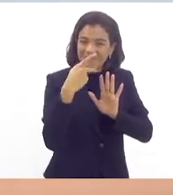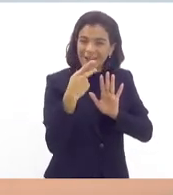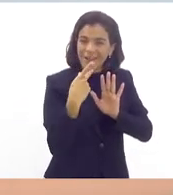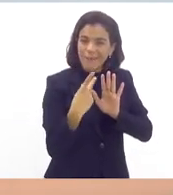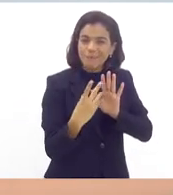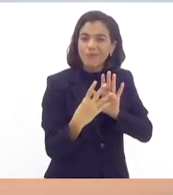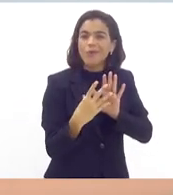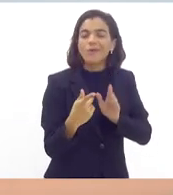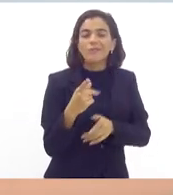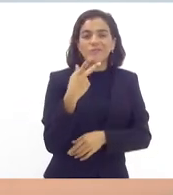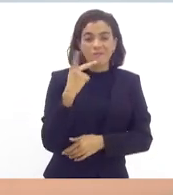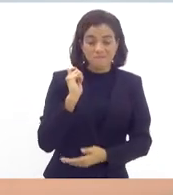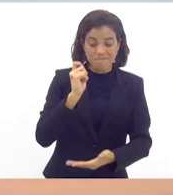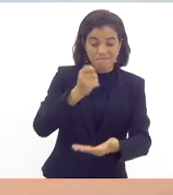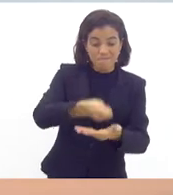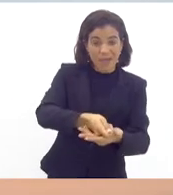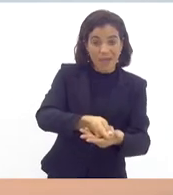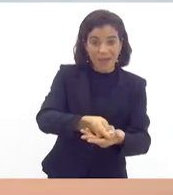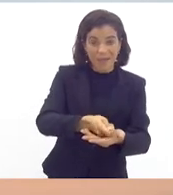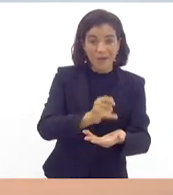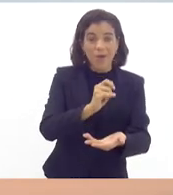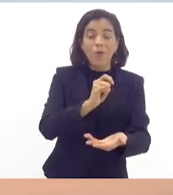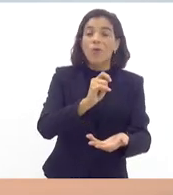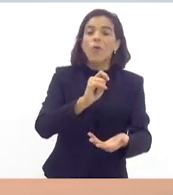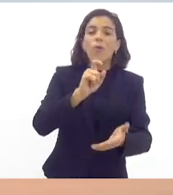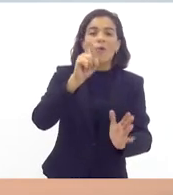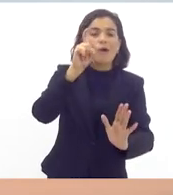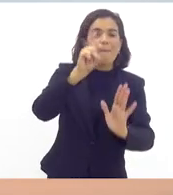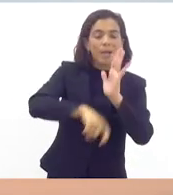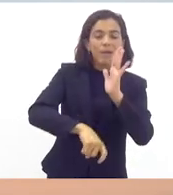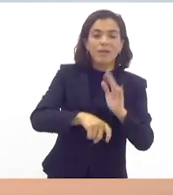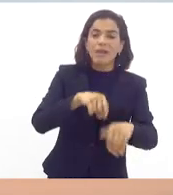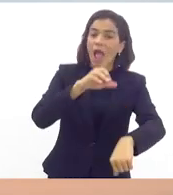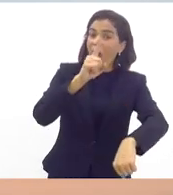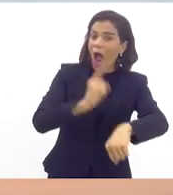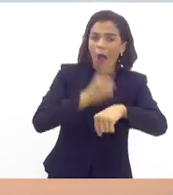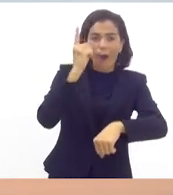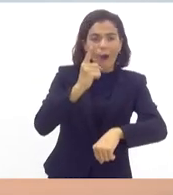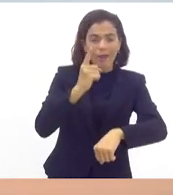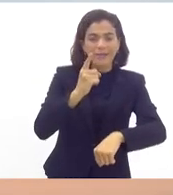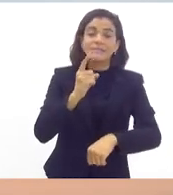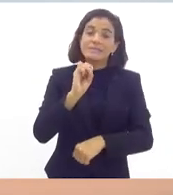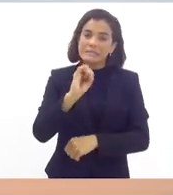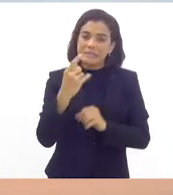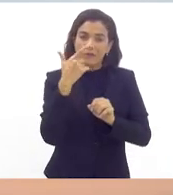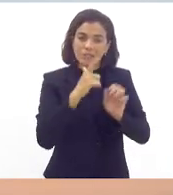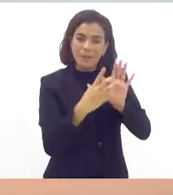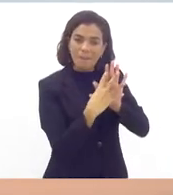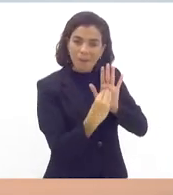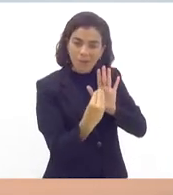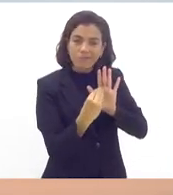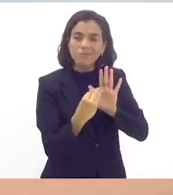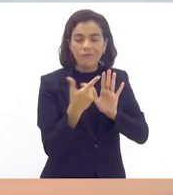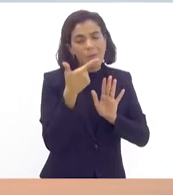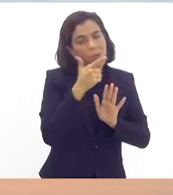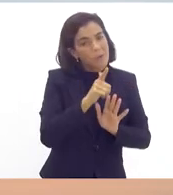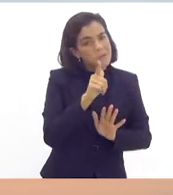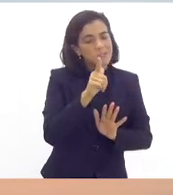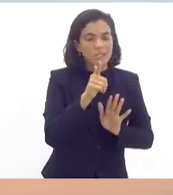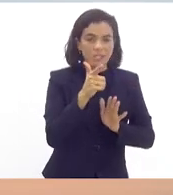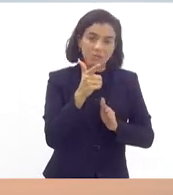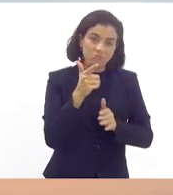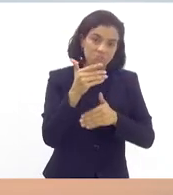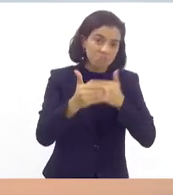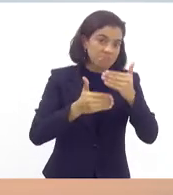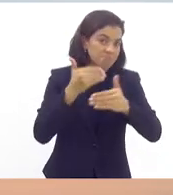quando você faz o pagamento, o imposto é cobrado automaticamente, neste modelo, se a gente conseguir implementar, eu acho que vamos conseguir, queria deixar isso